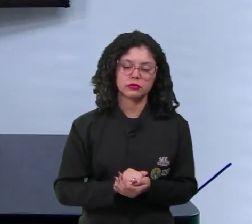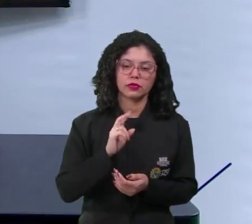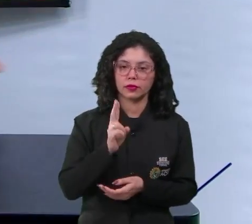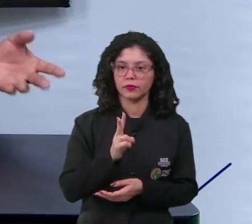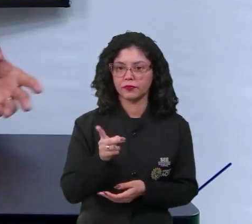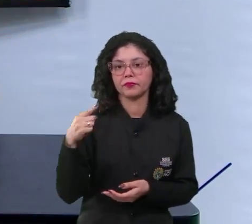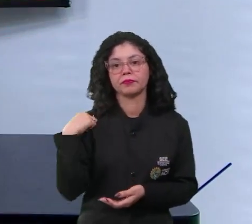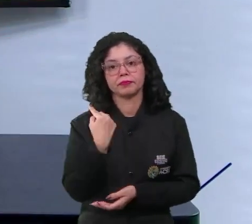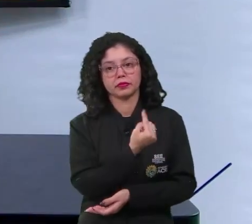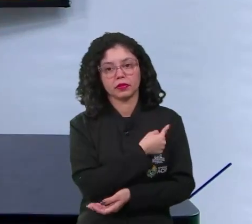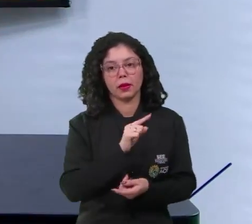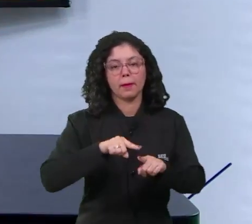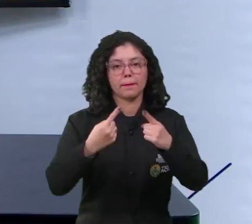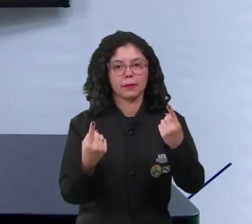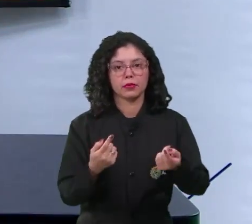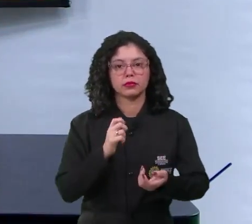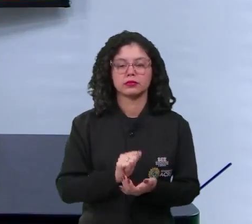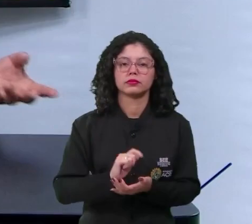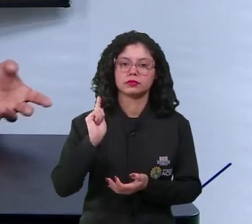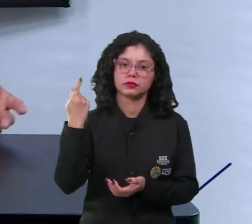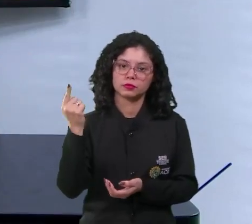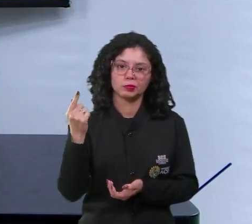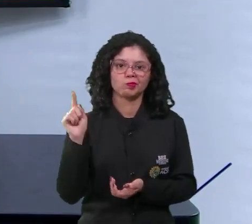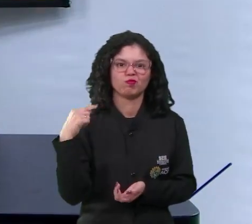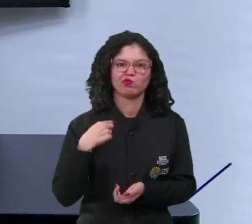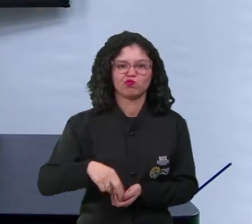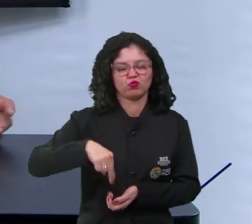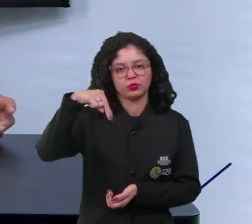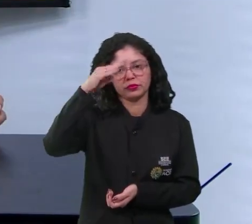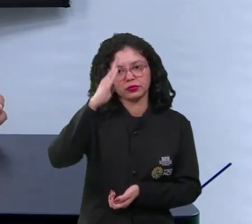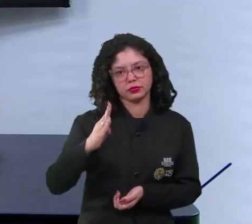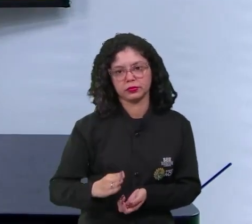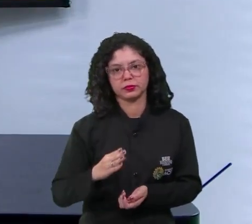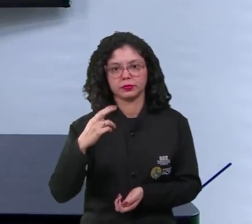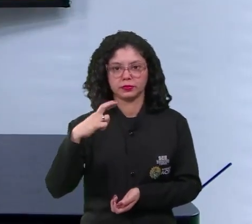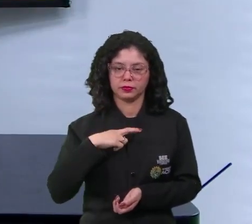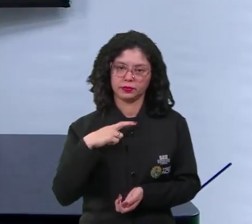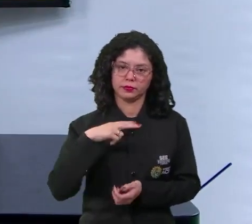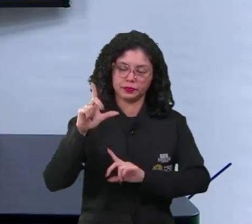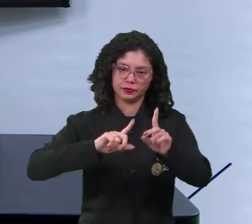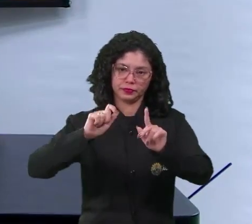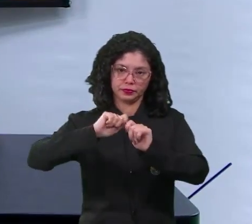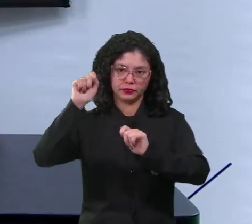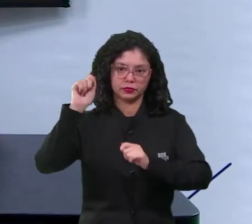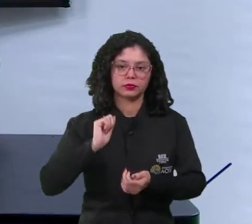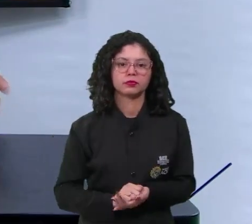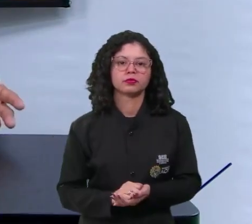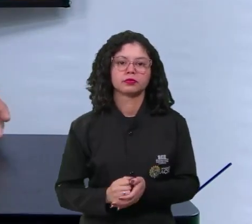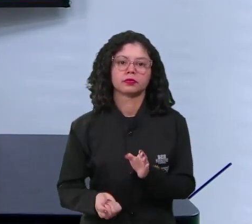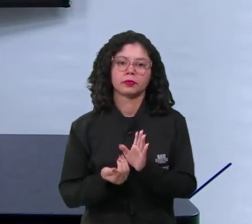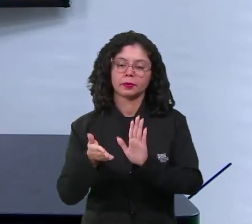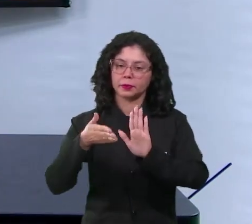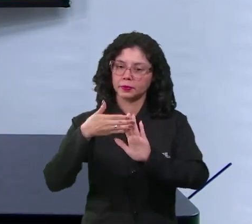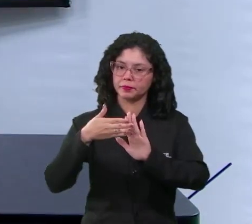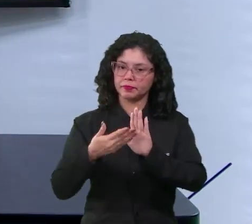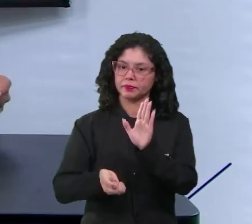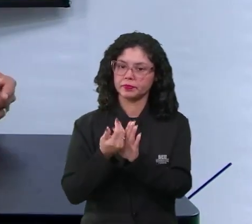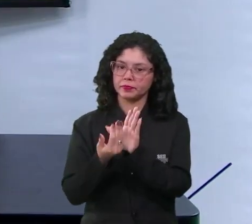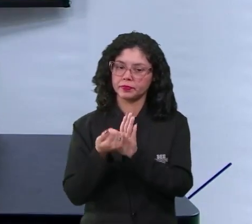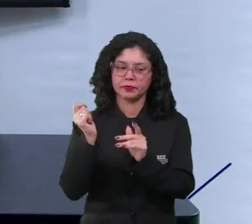mesma forma, mas a nossa geografia do norte do Brasil, em particular do Acre, é capaz de proporcionar